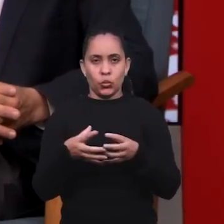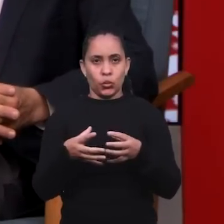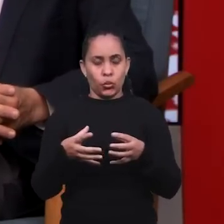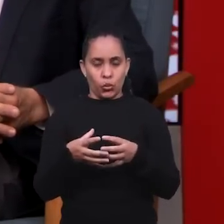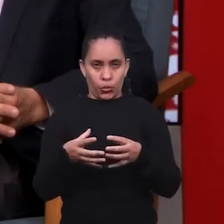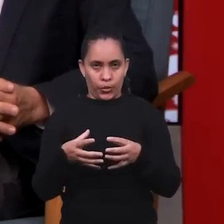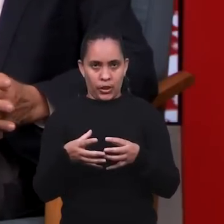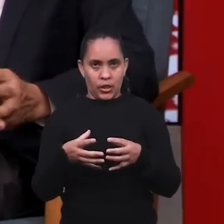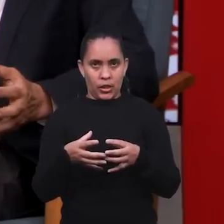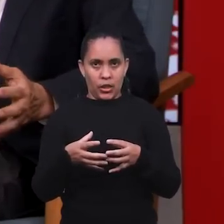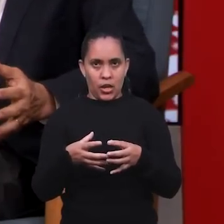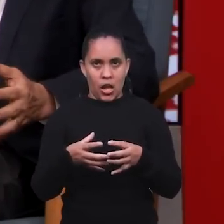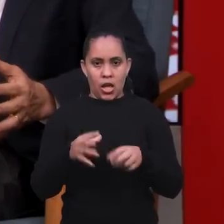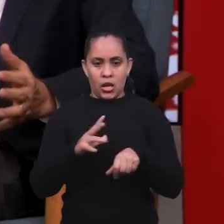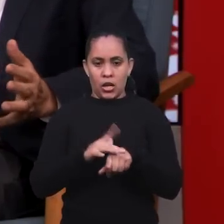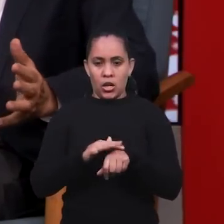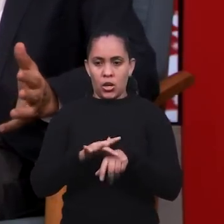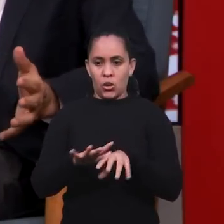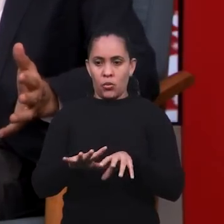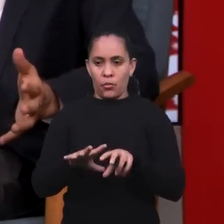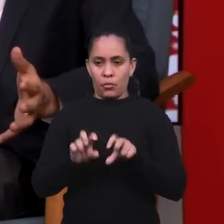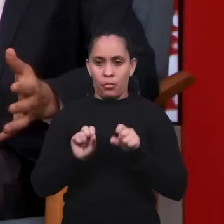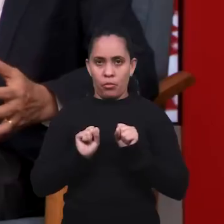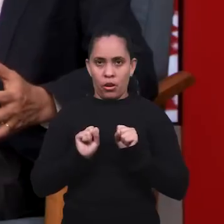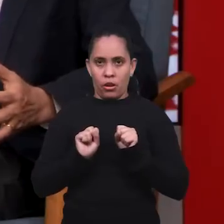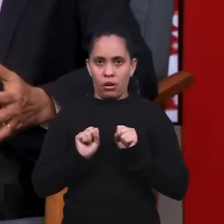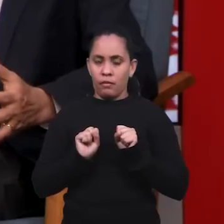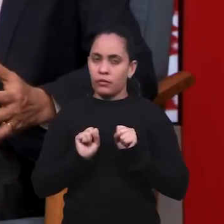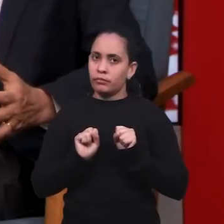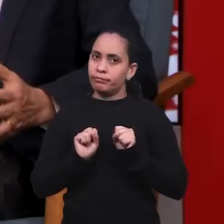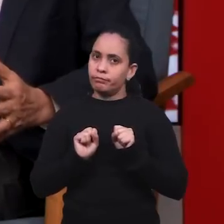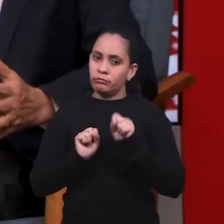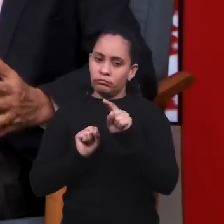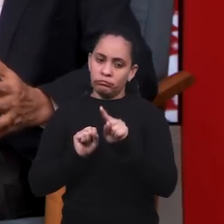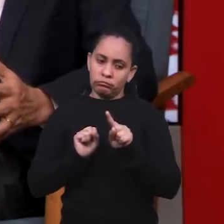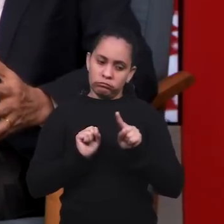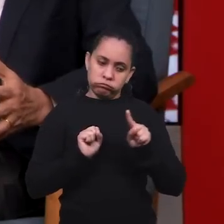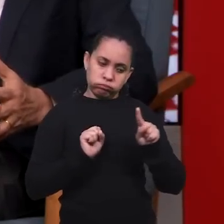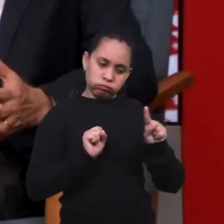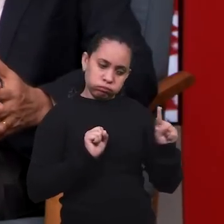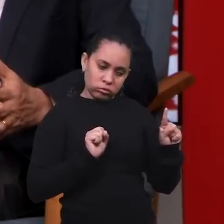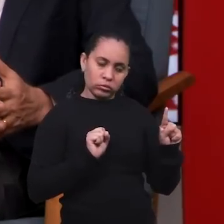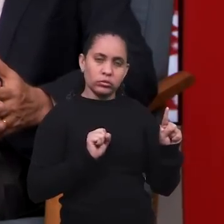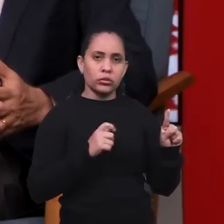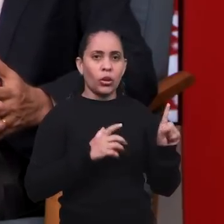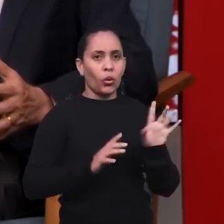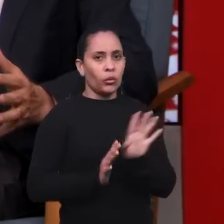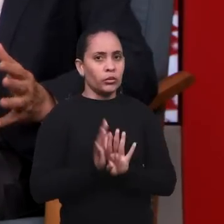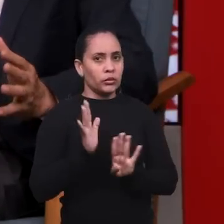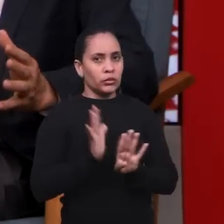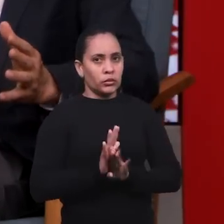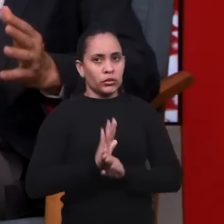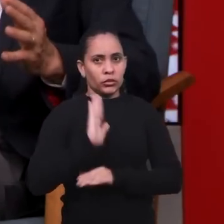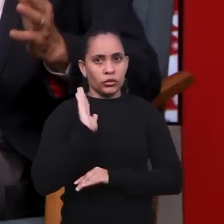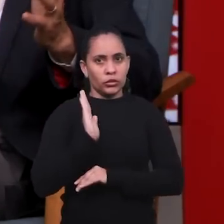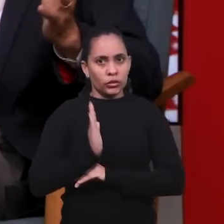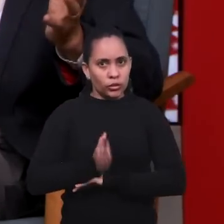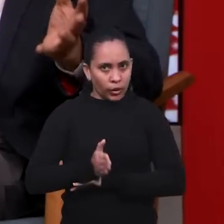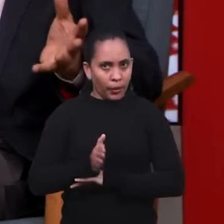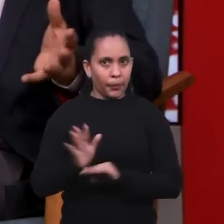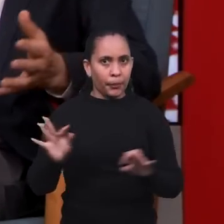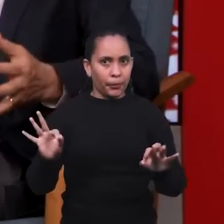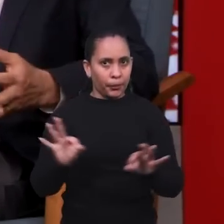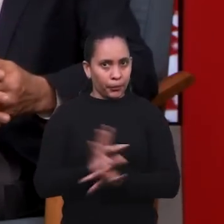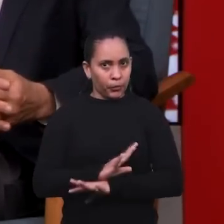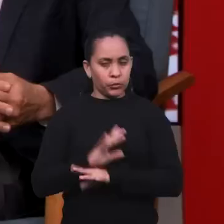comunidade aparecia com a doença, era uma orientação já própria